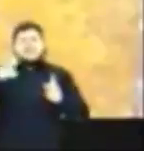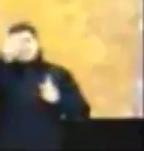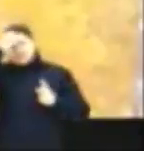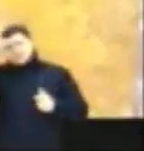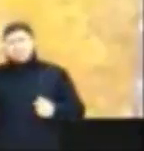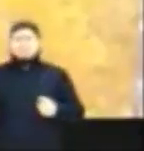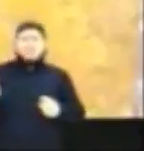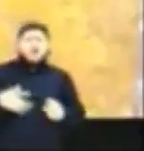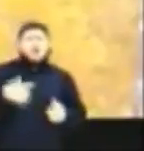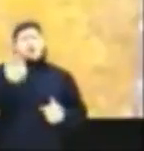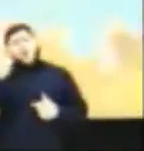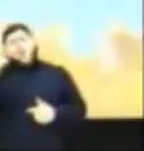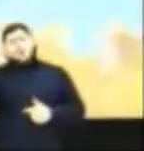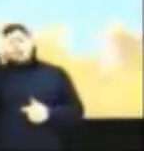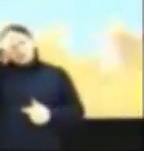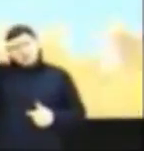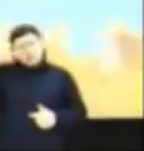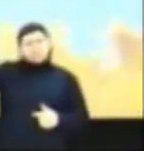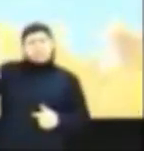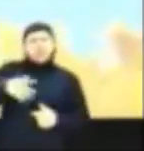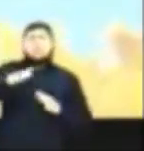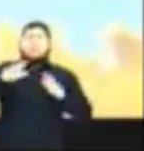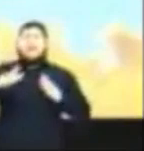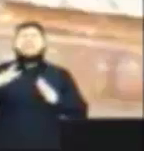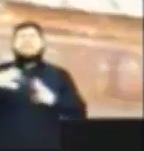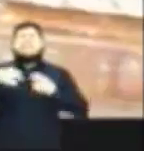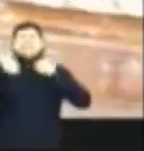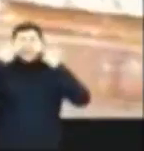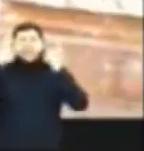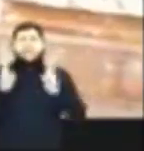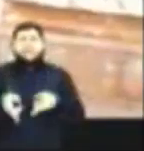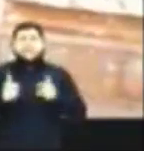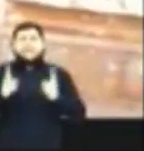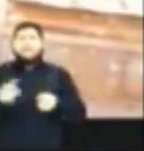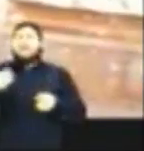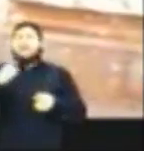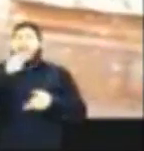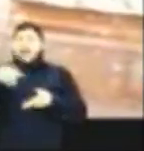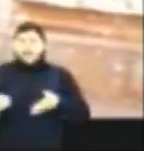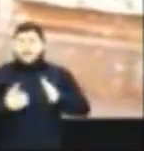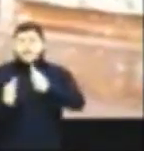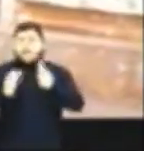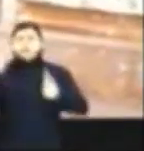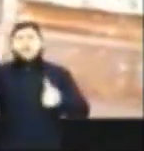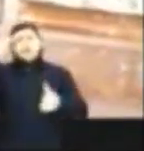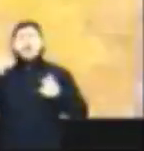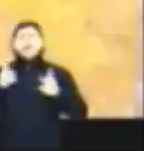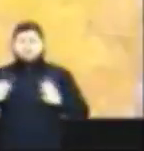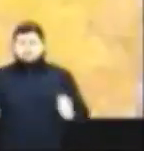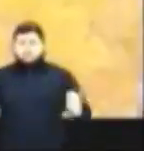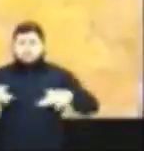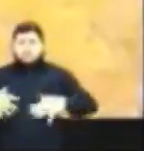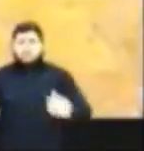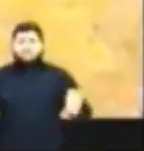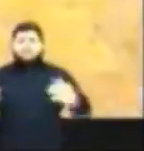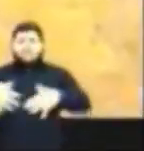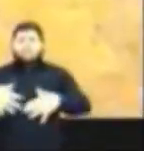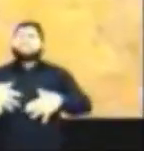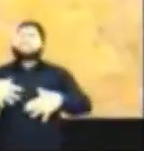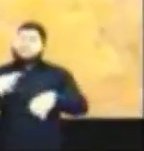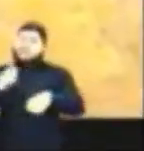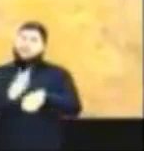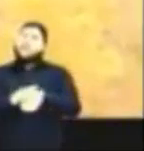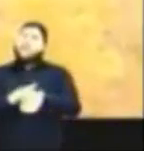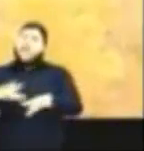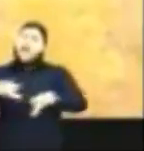Entra prefeito, sai prefeito e essa vergonha continua. O Rio Cuiabá continua sendo o esgoto da cidade. Muitas doenças contagiosas